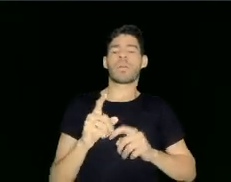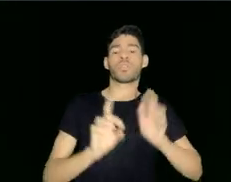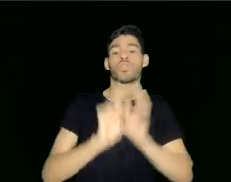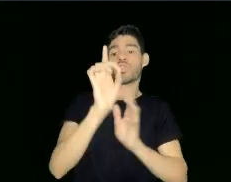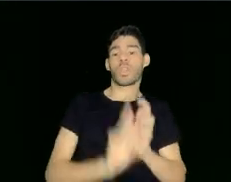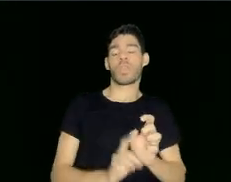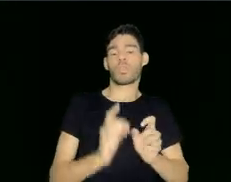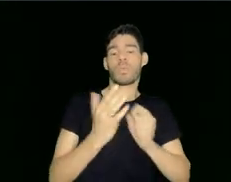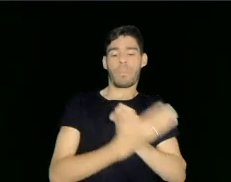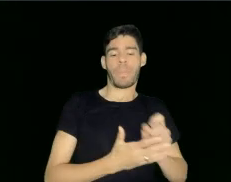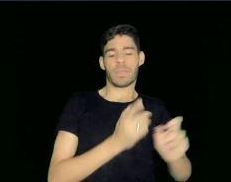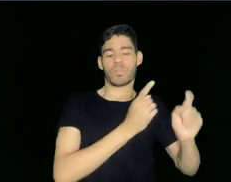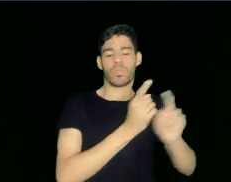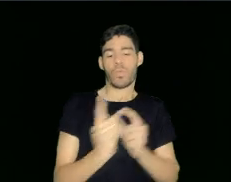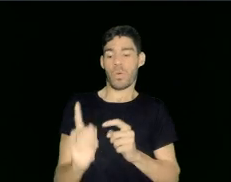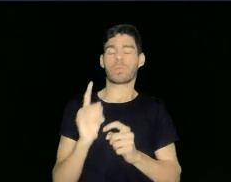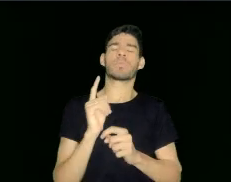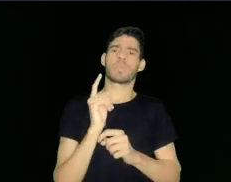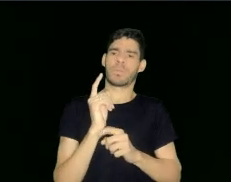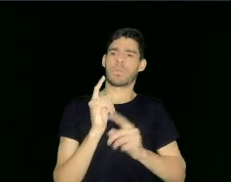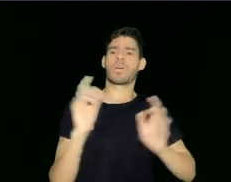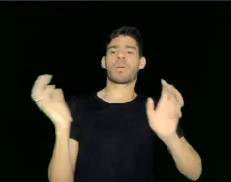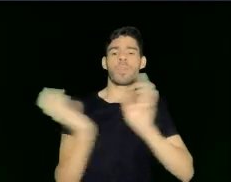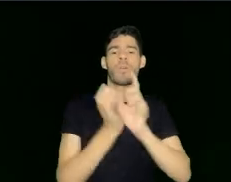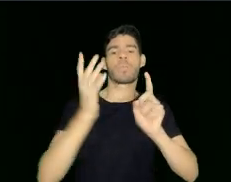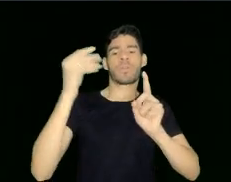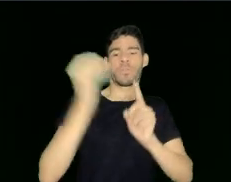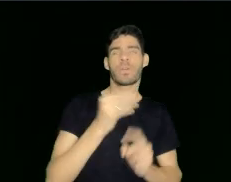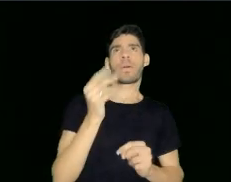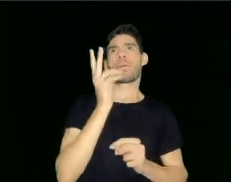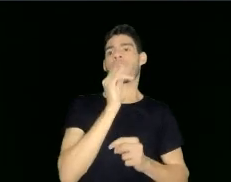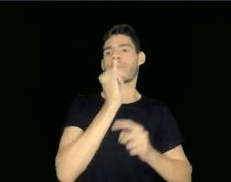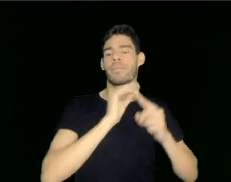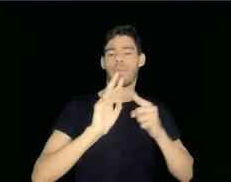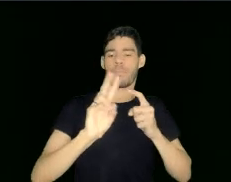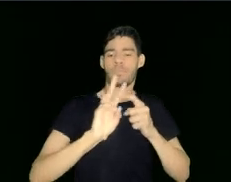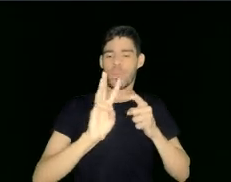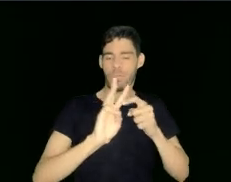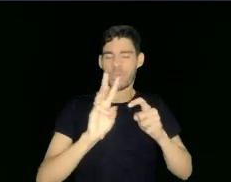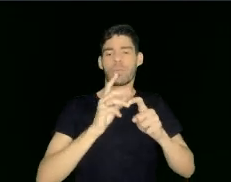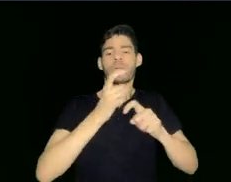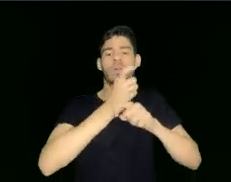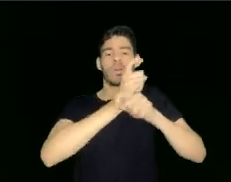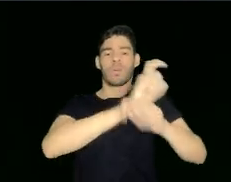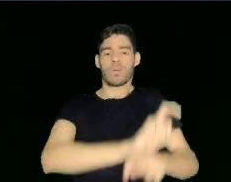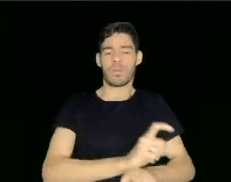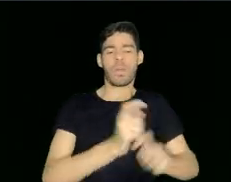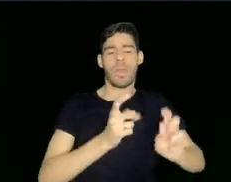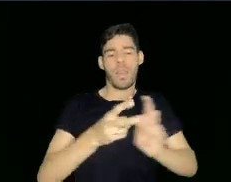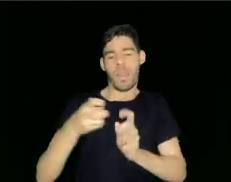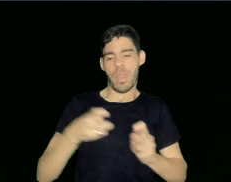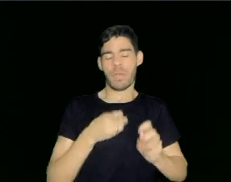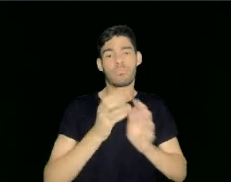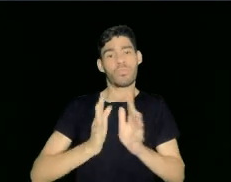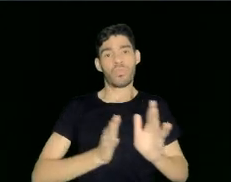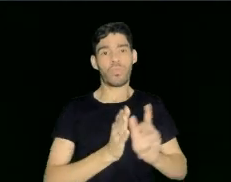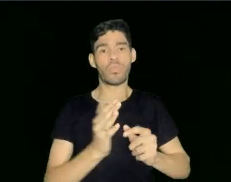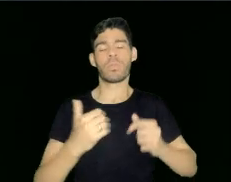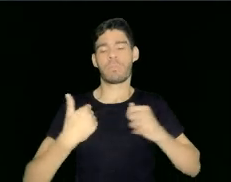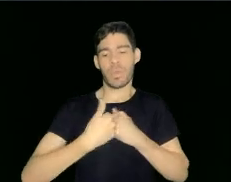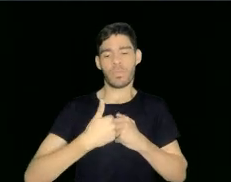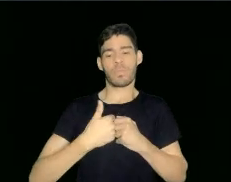terras indígenas, violações de direitos fundamentais de comunidades extremamente vulneráveis, como indígenas,